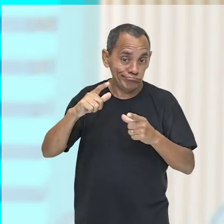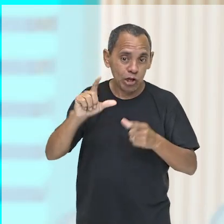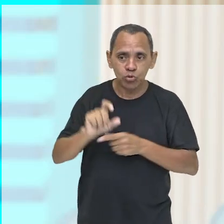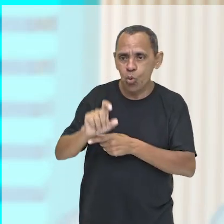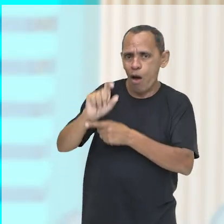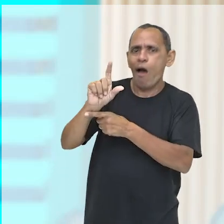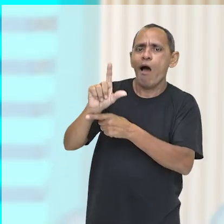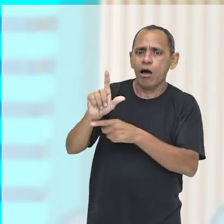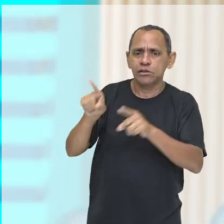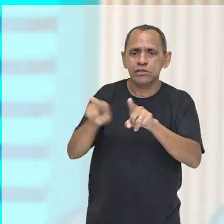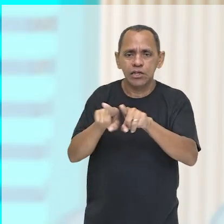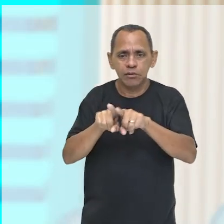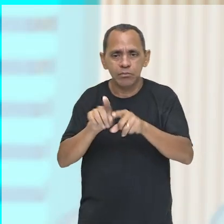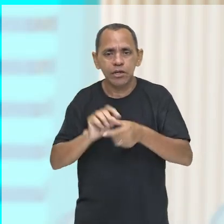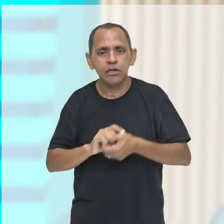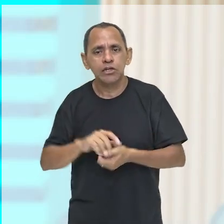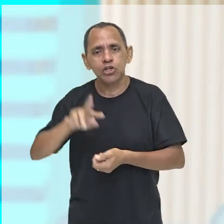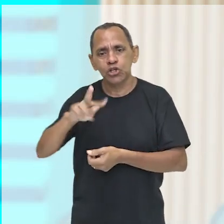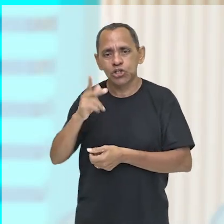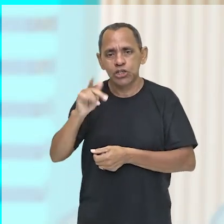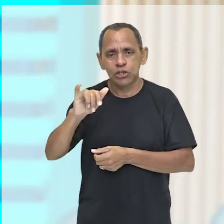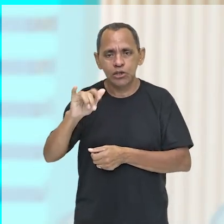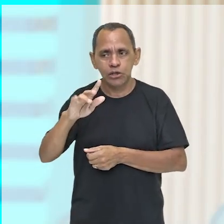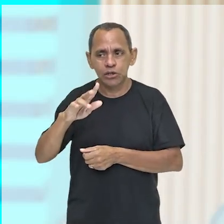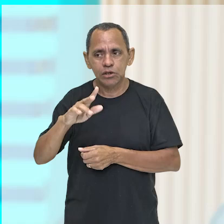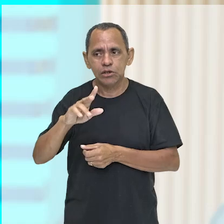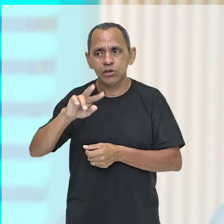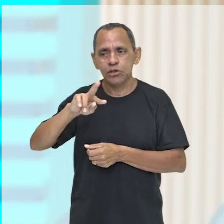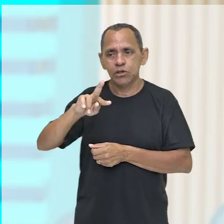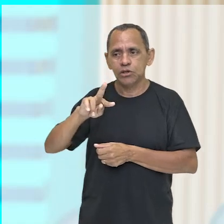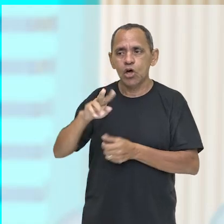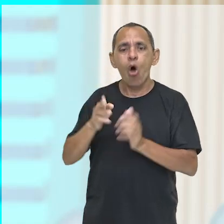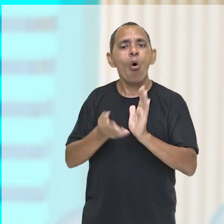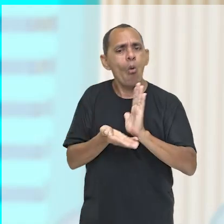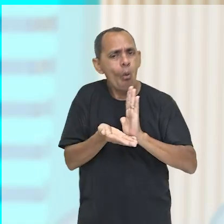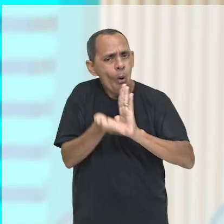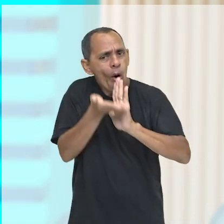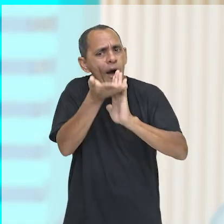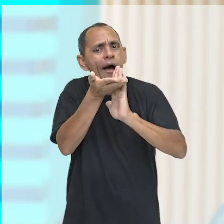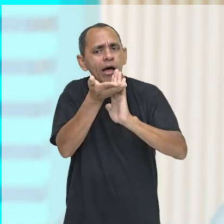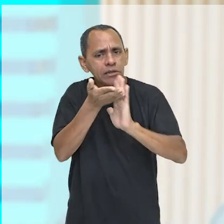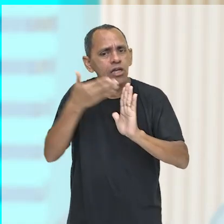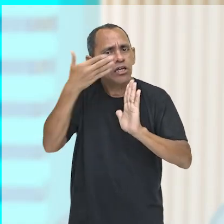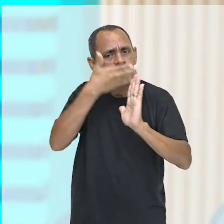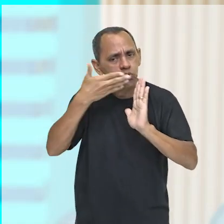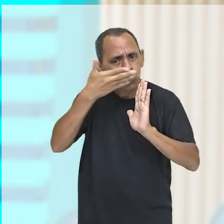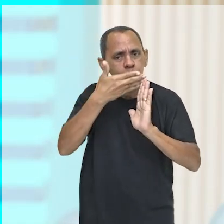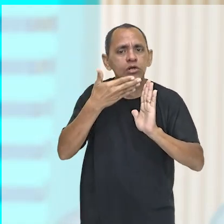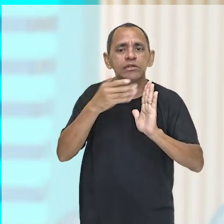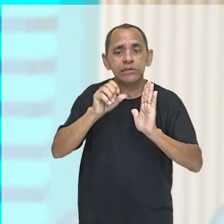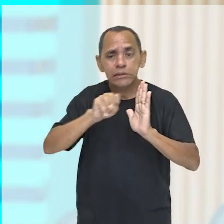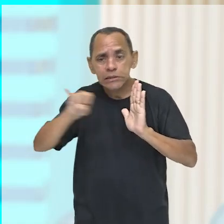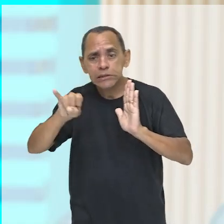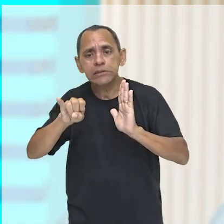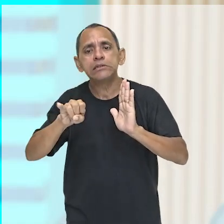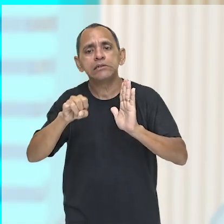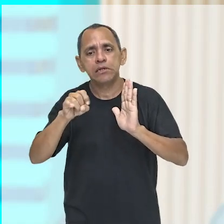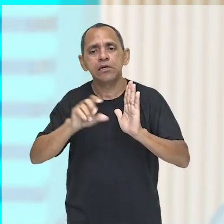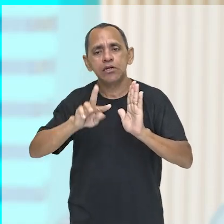hiperglicemia, tá, gente? Quando se ouve falar sobre que tem muito açúcar no sangue, então o termo para isso